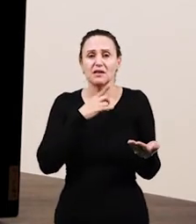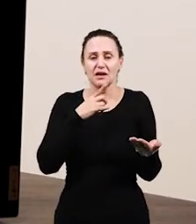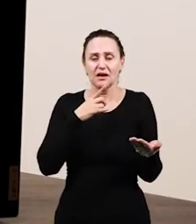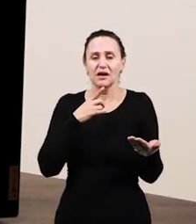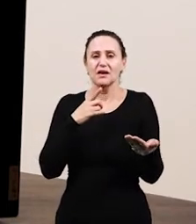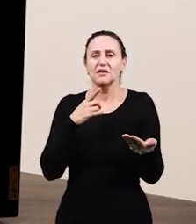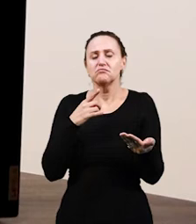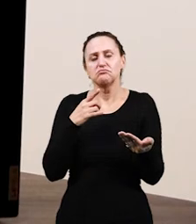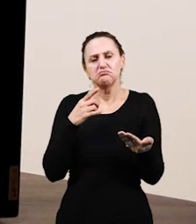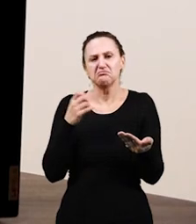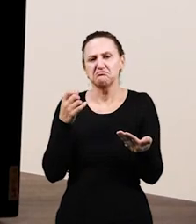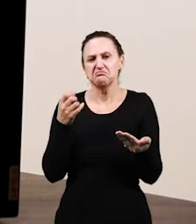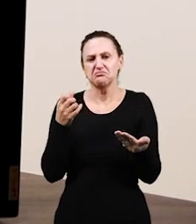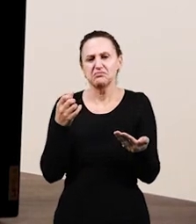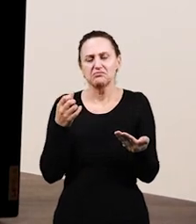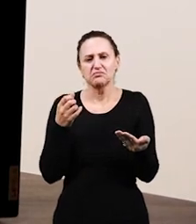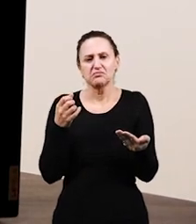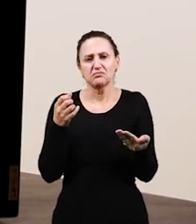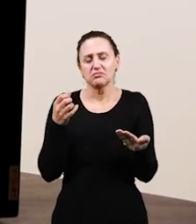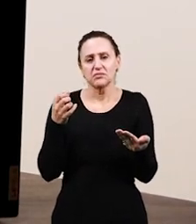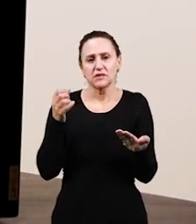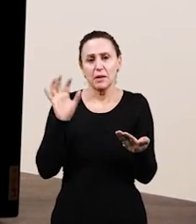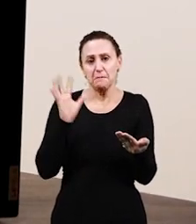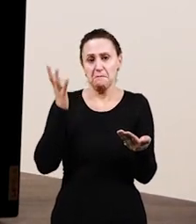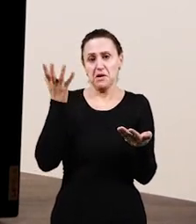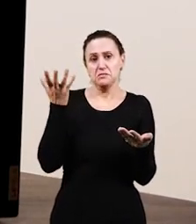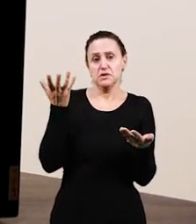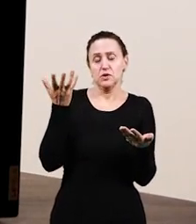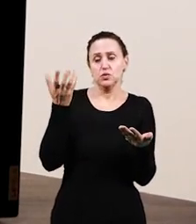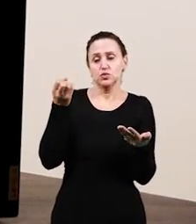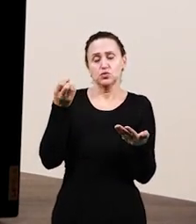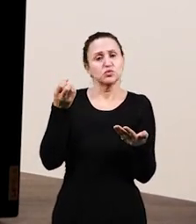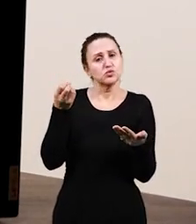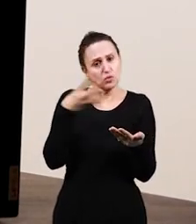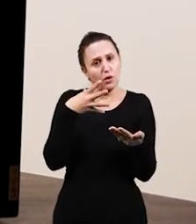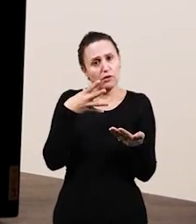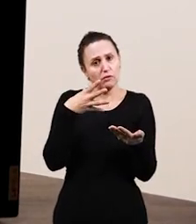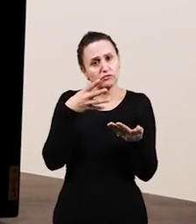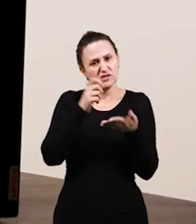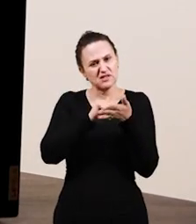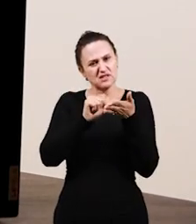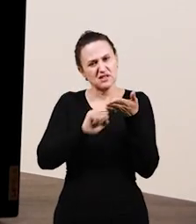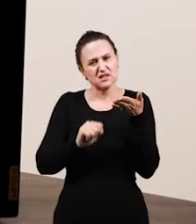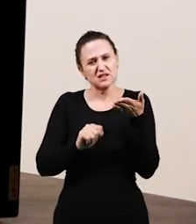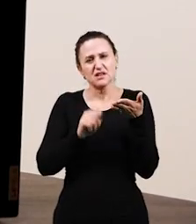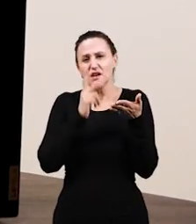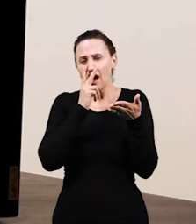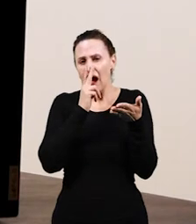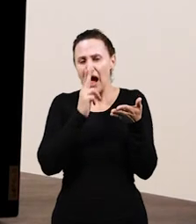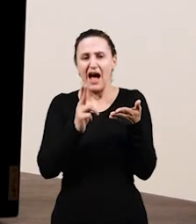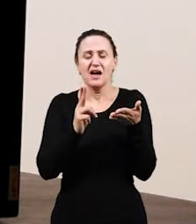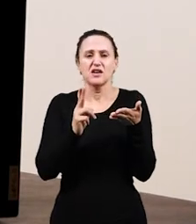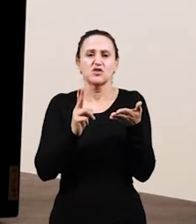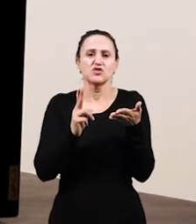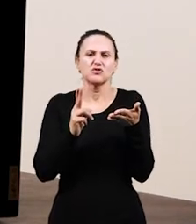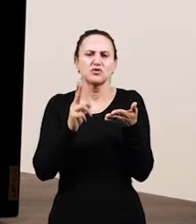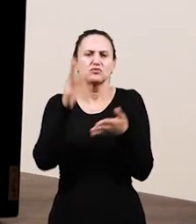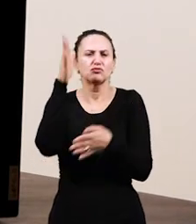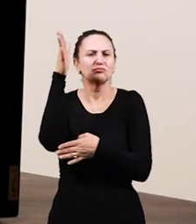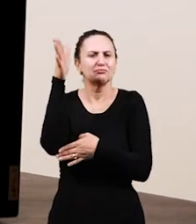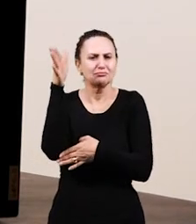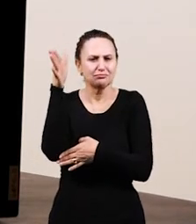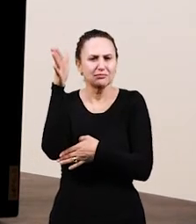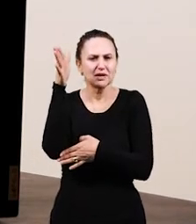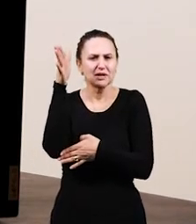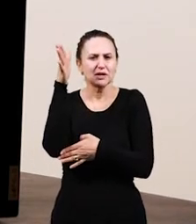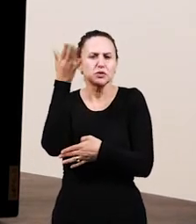e que certamente deve ter sido dos ir no antigo hotel em Genebra né